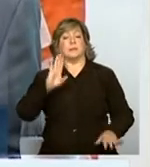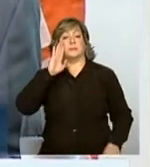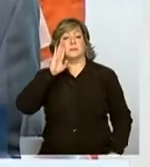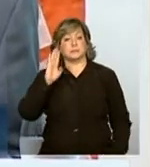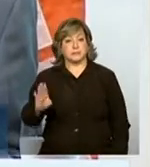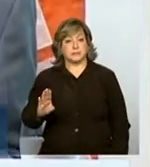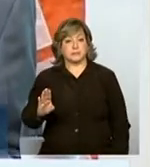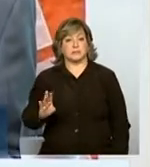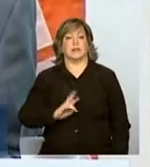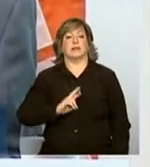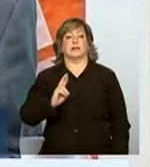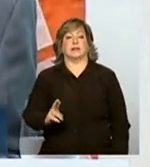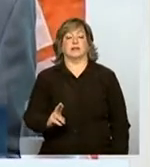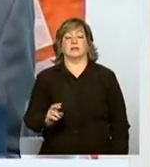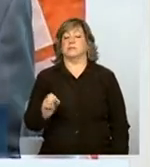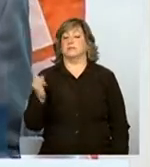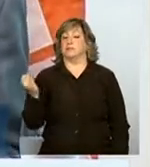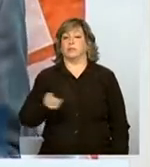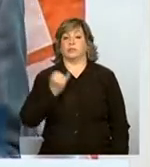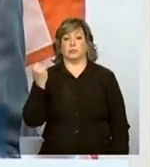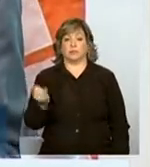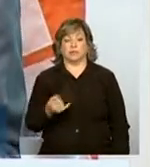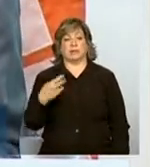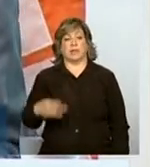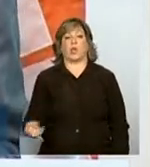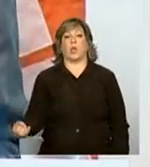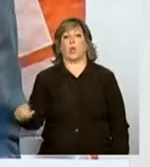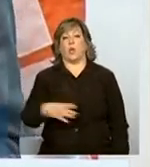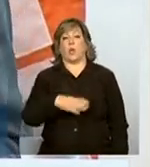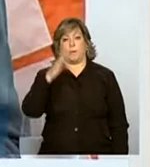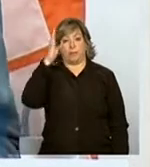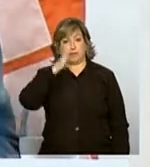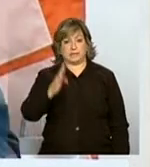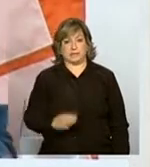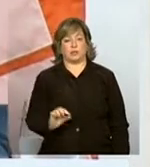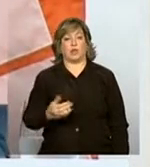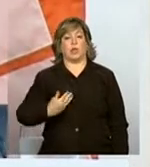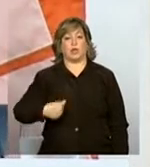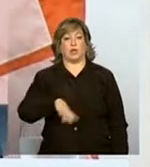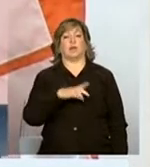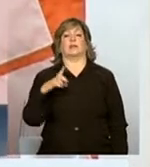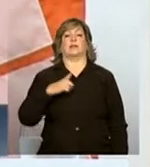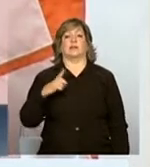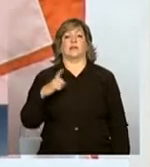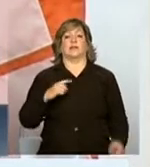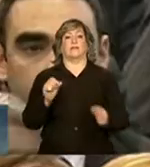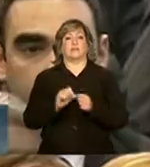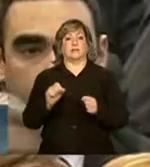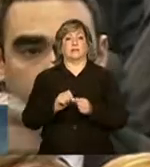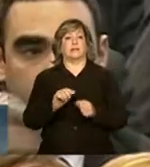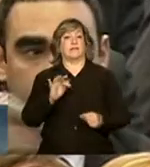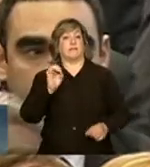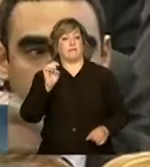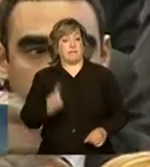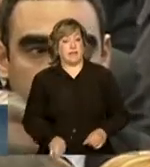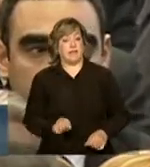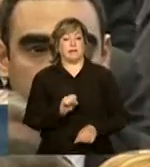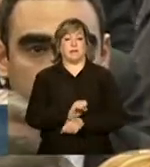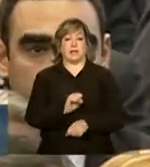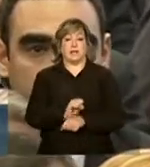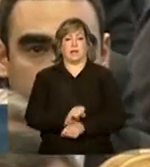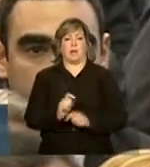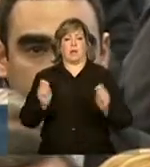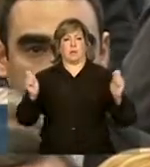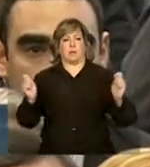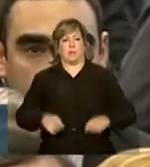principalmente, resultado precioso deste novo Brasil que estamos construindo, com fé, esperança,